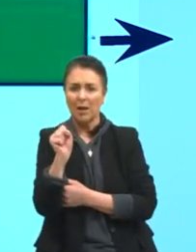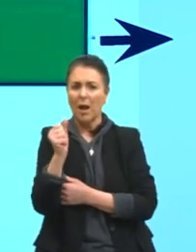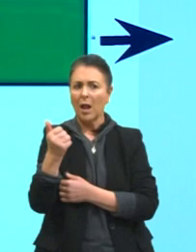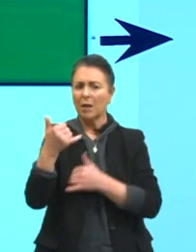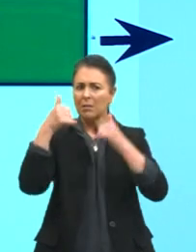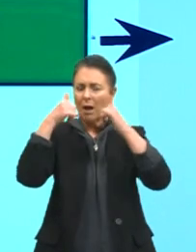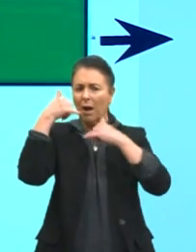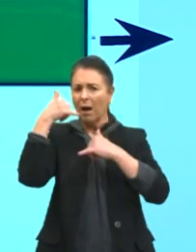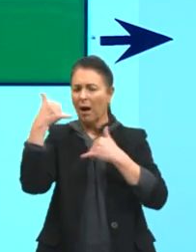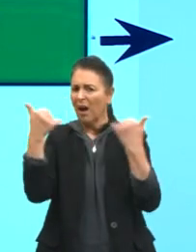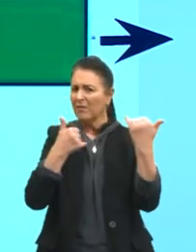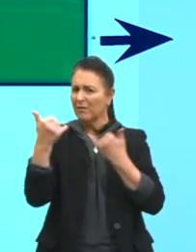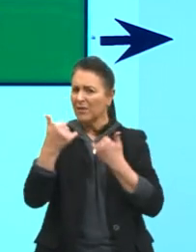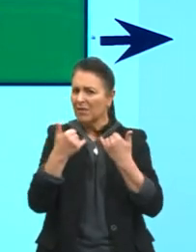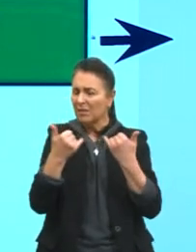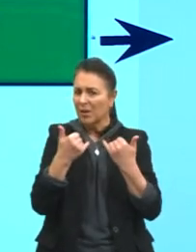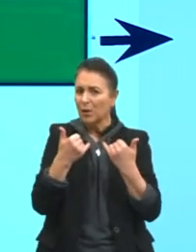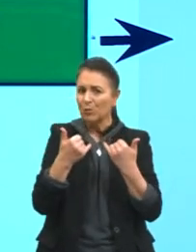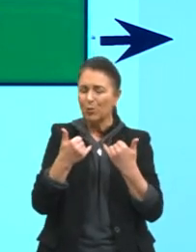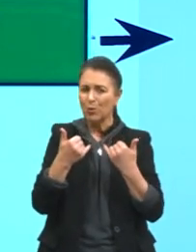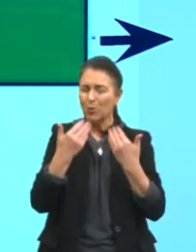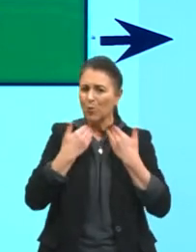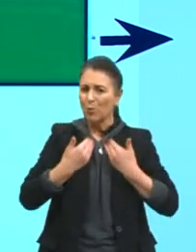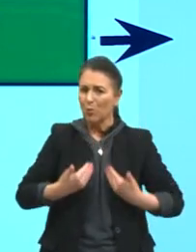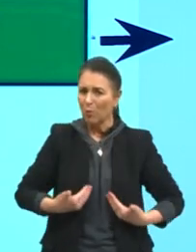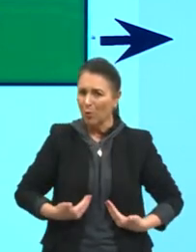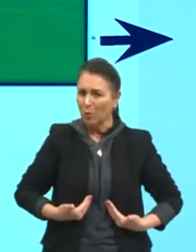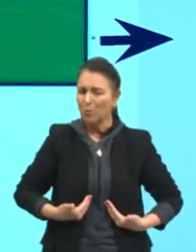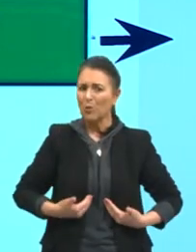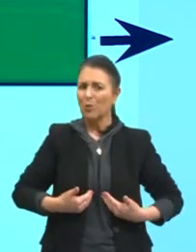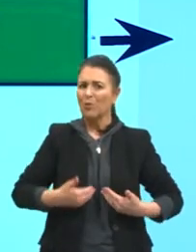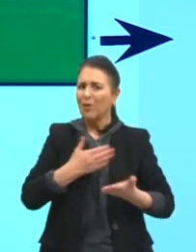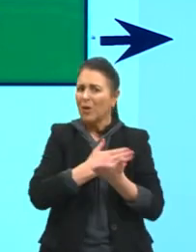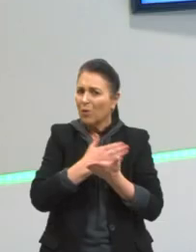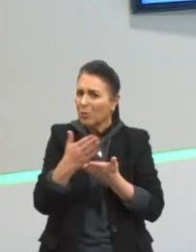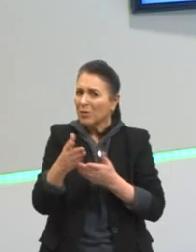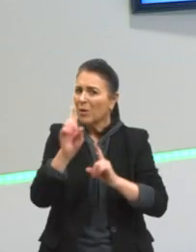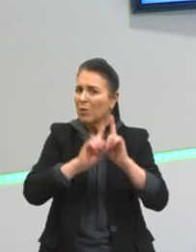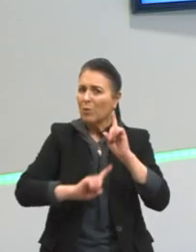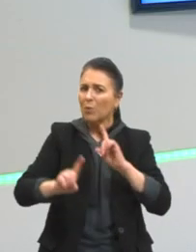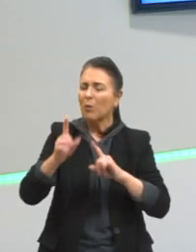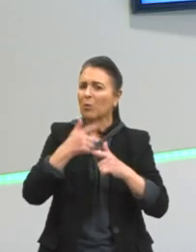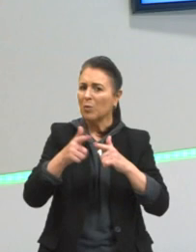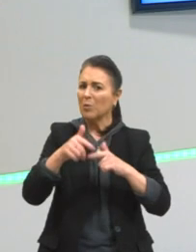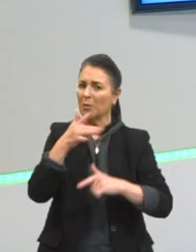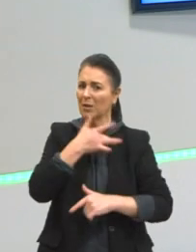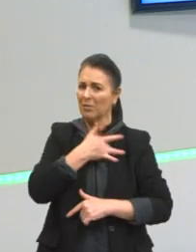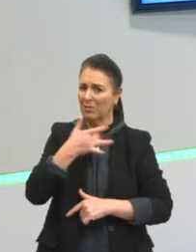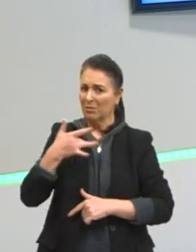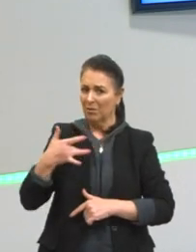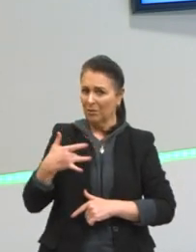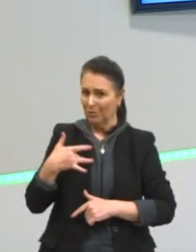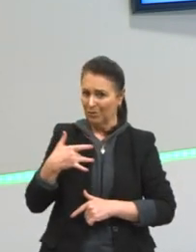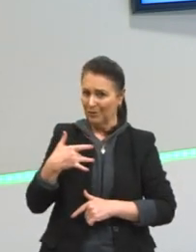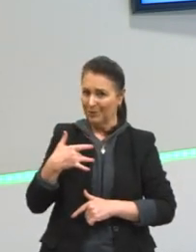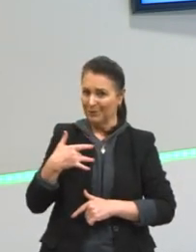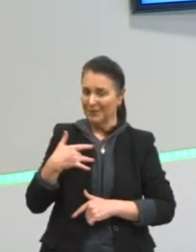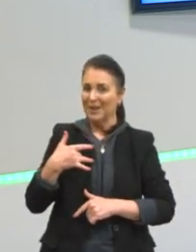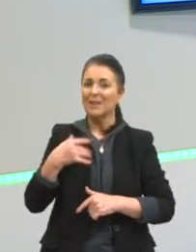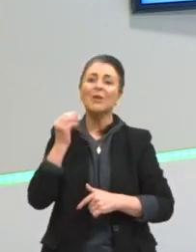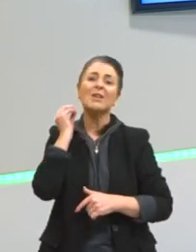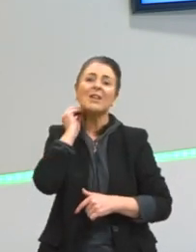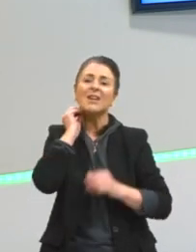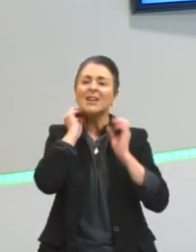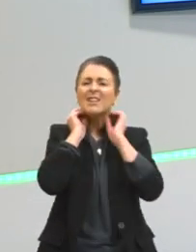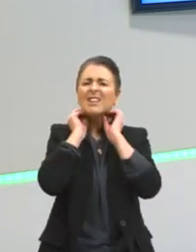teu corpo tá sendo tá sendo ali Ah tem alguma coisa errada com o teu corpo tá então quando os linfonodos as línguas